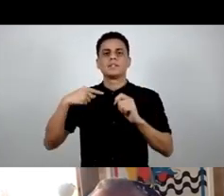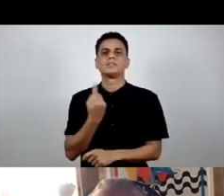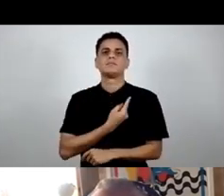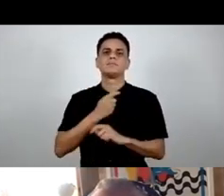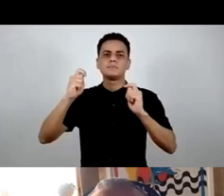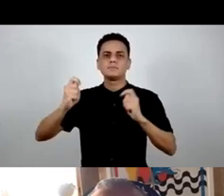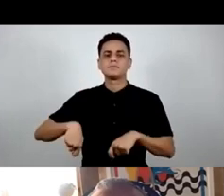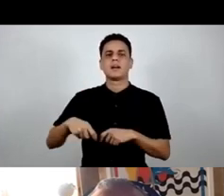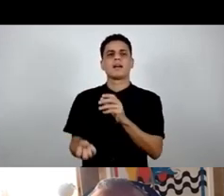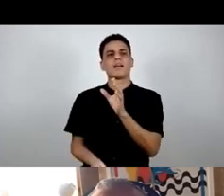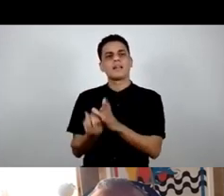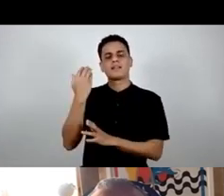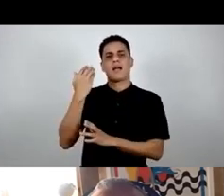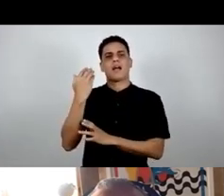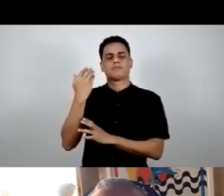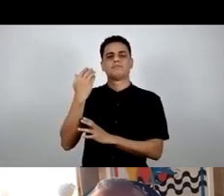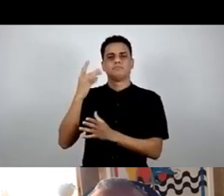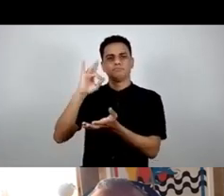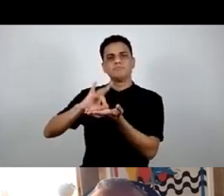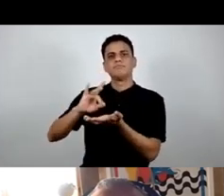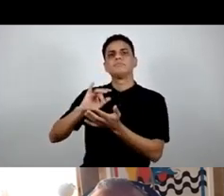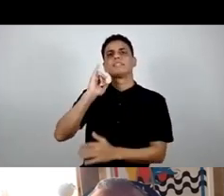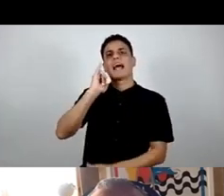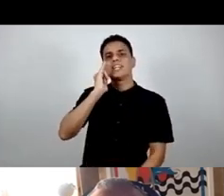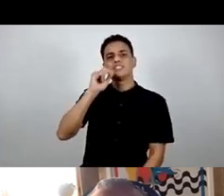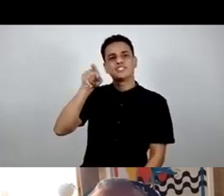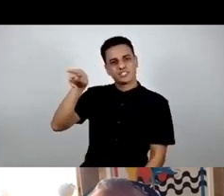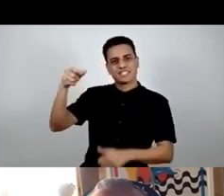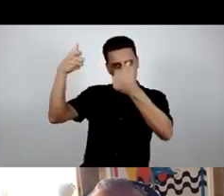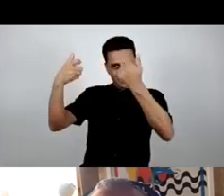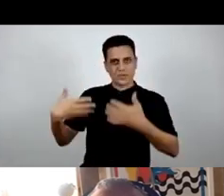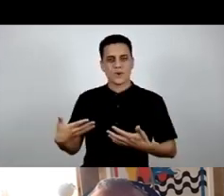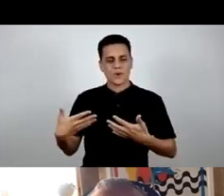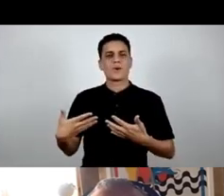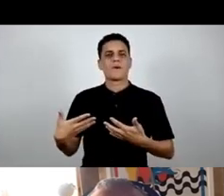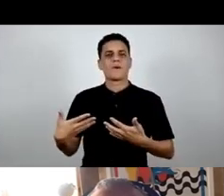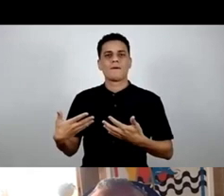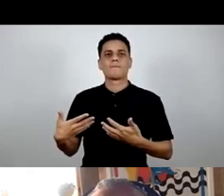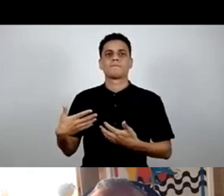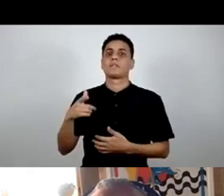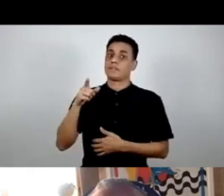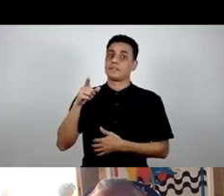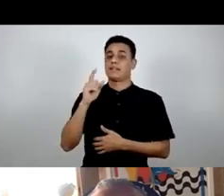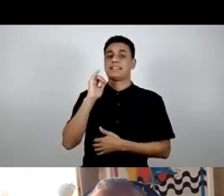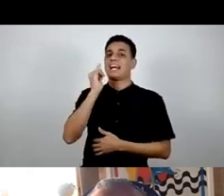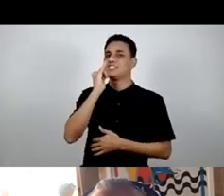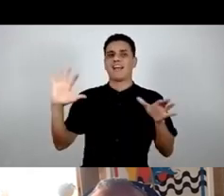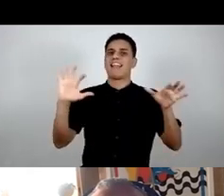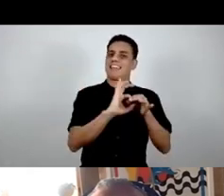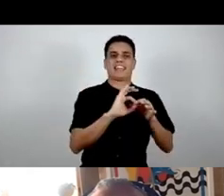essa ideia ou essa narrativa que você fala que é uma narrativa que não é favorável ao governo, né?